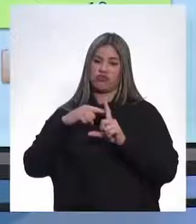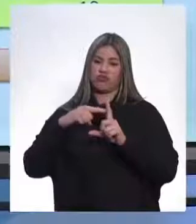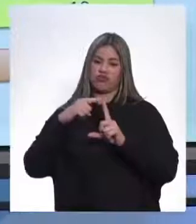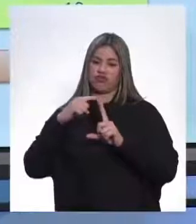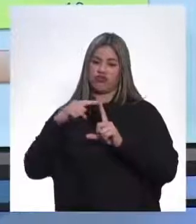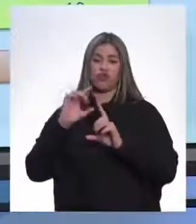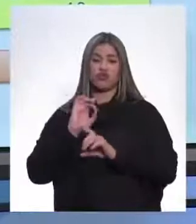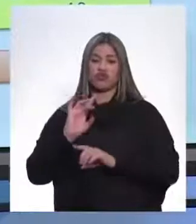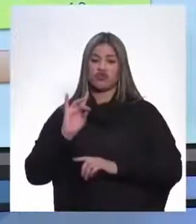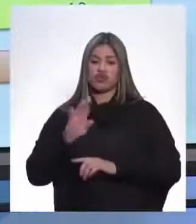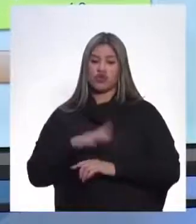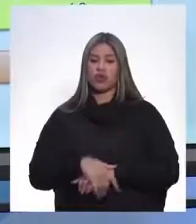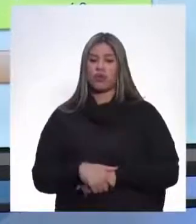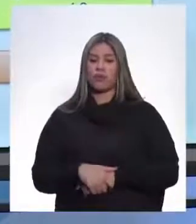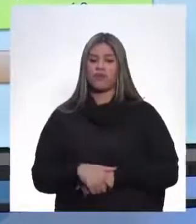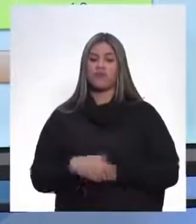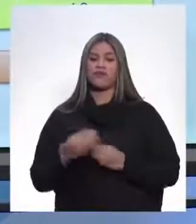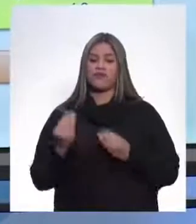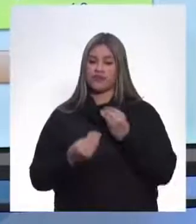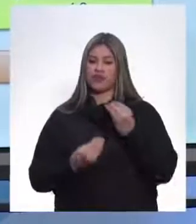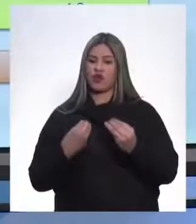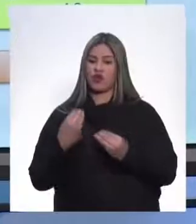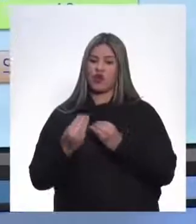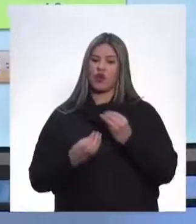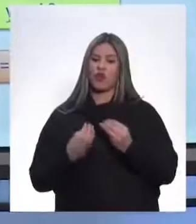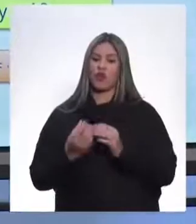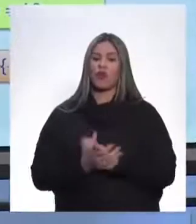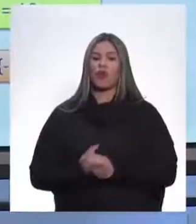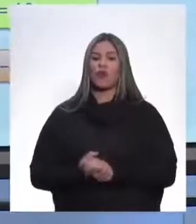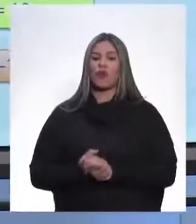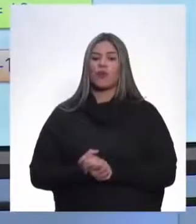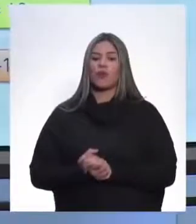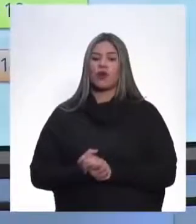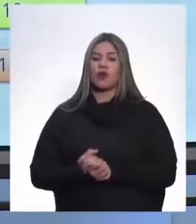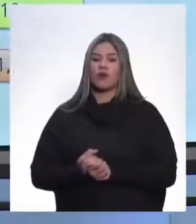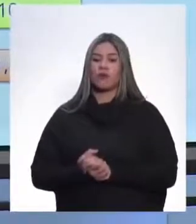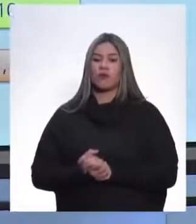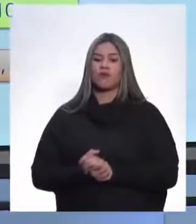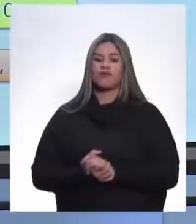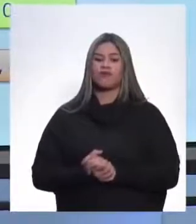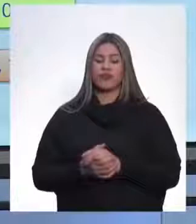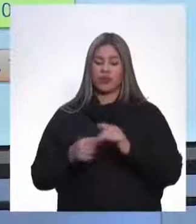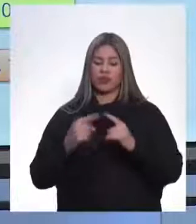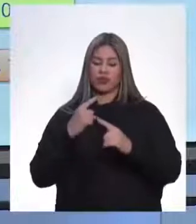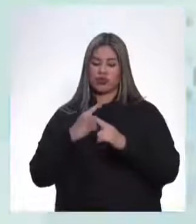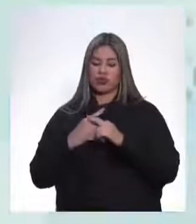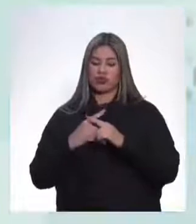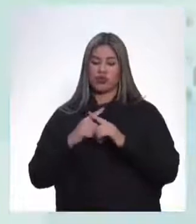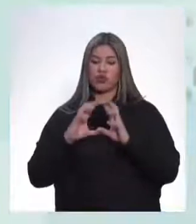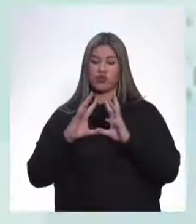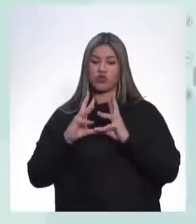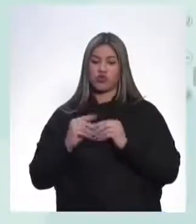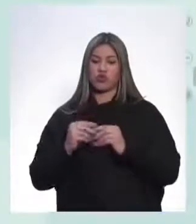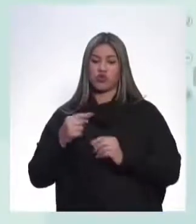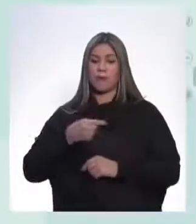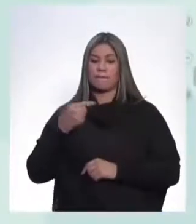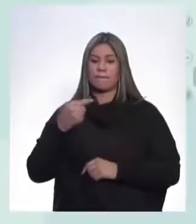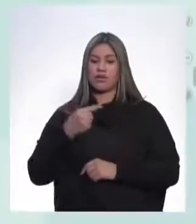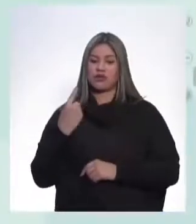faço, então, para mudar esse sinal? Eu vou multiplicar tudo por menos 1. Por